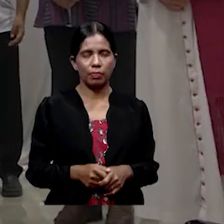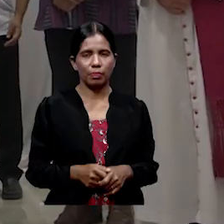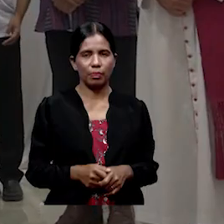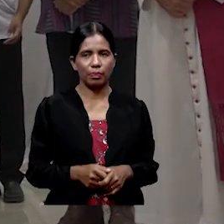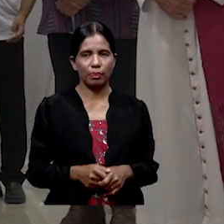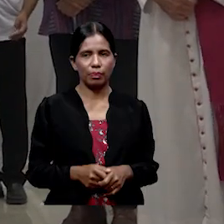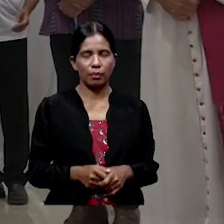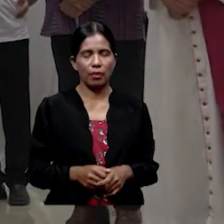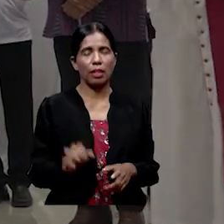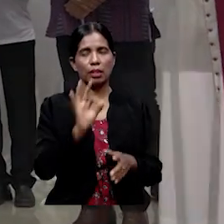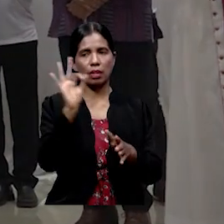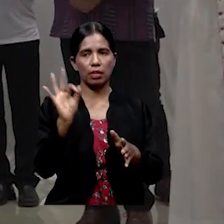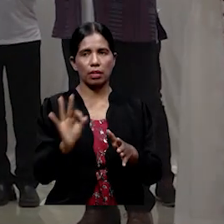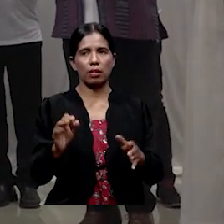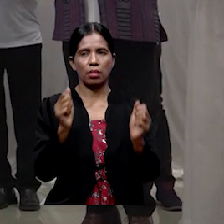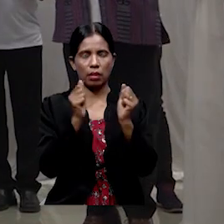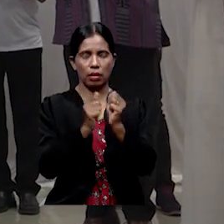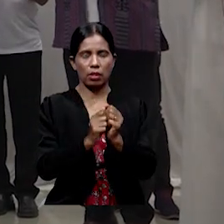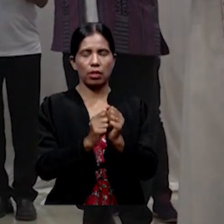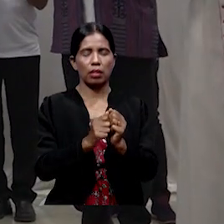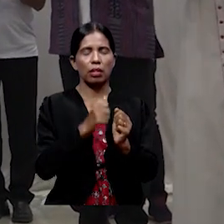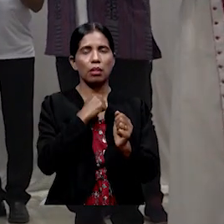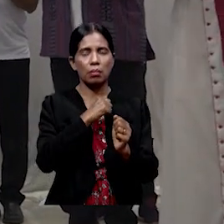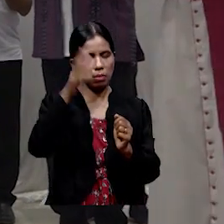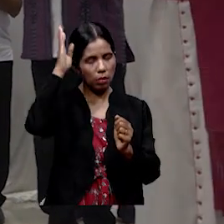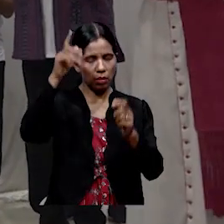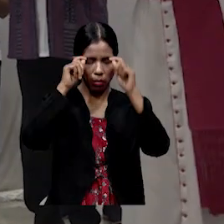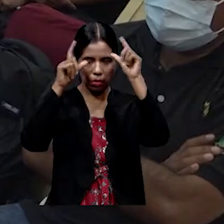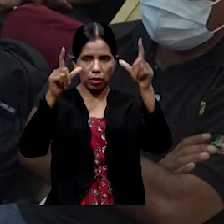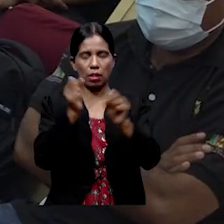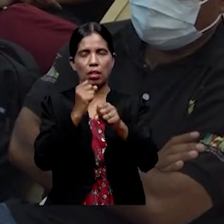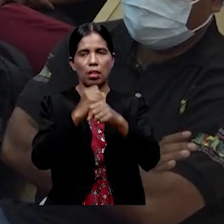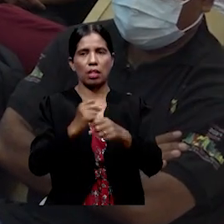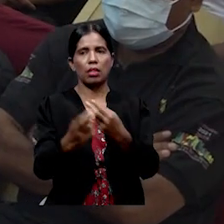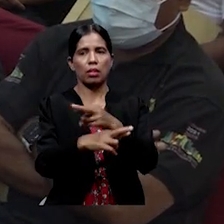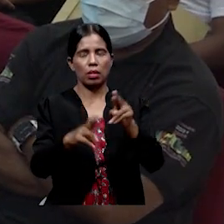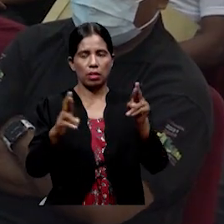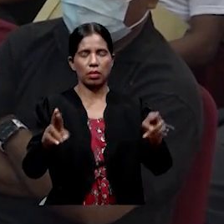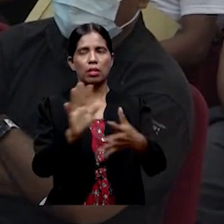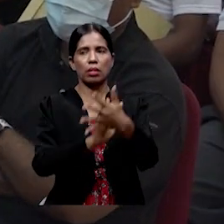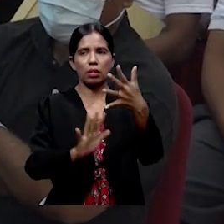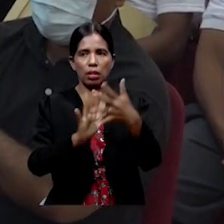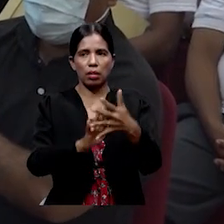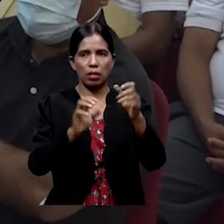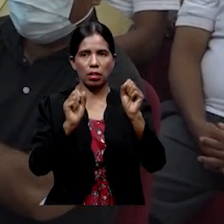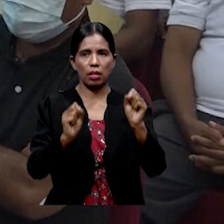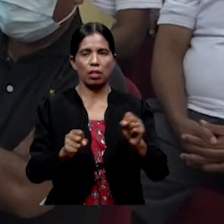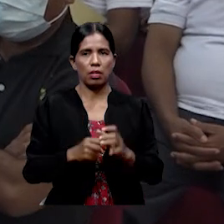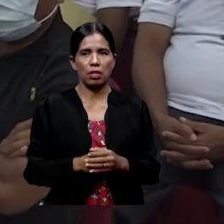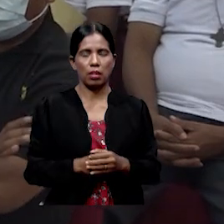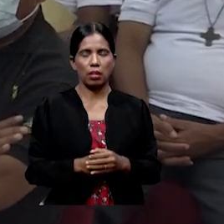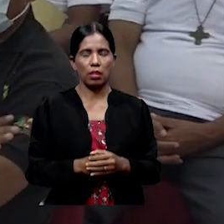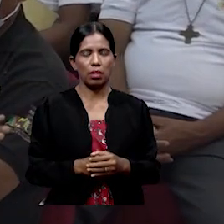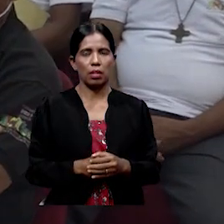E a sexta-feira, né, Conferência Episcopal Timorense realiza a apresentação, resultado, apreciação, cerimônia Sínodo Episcopon,